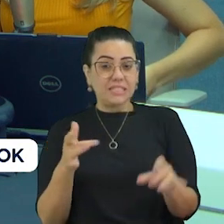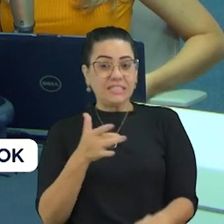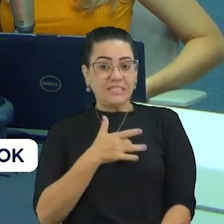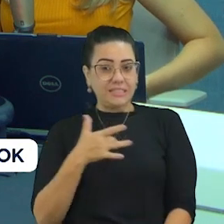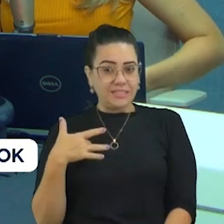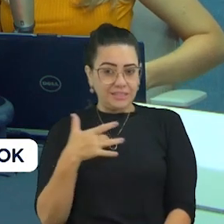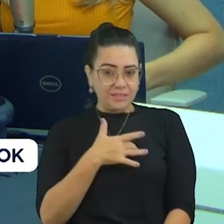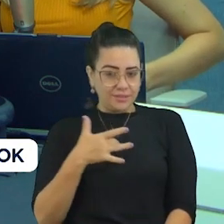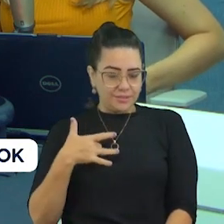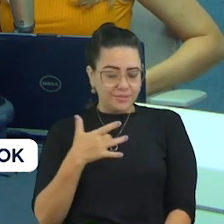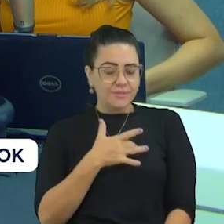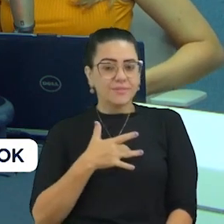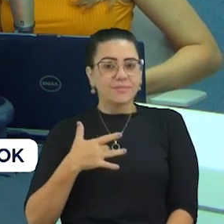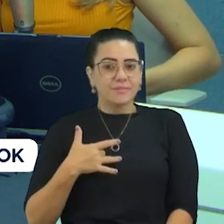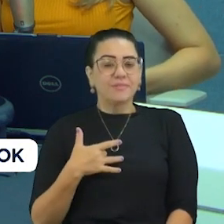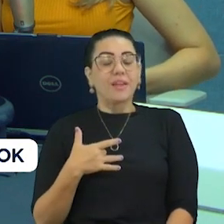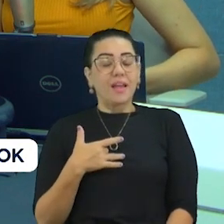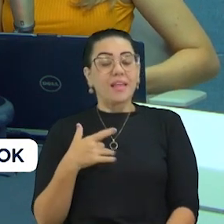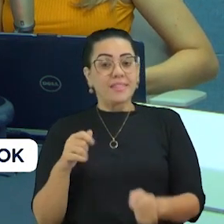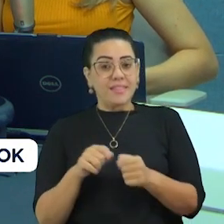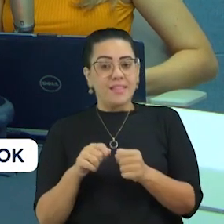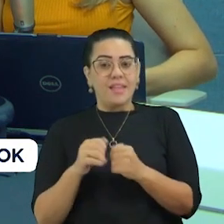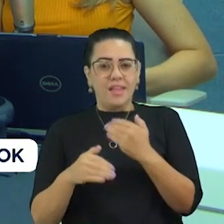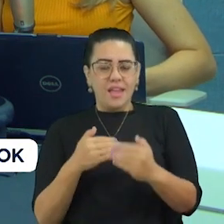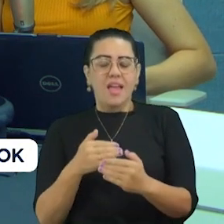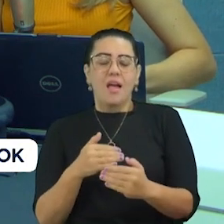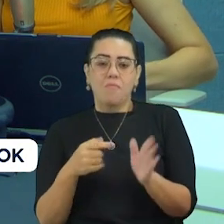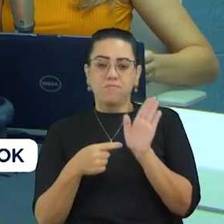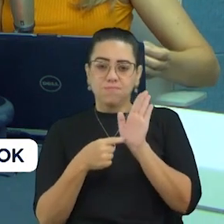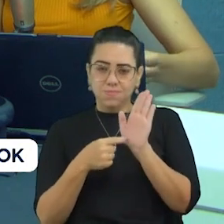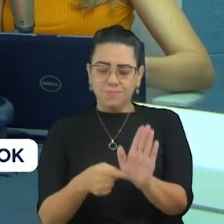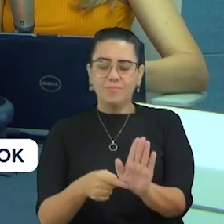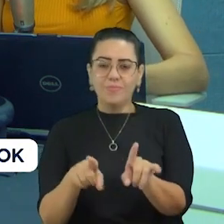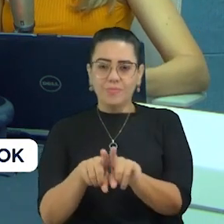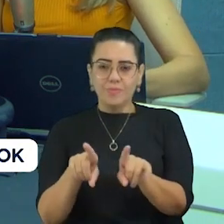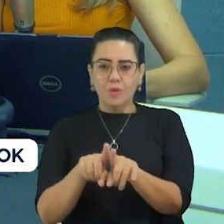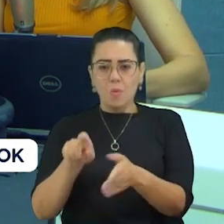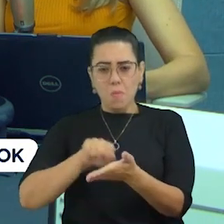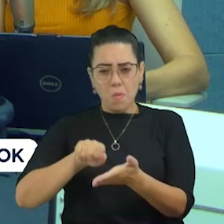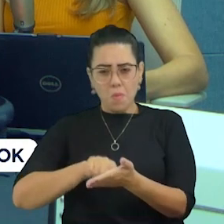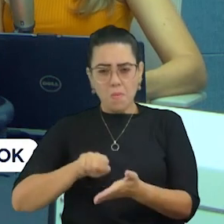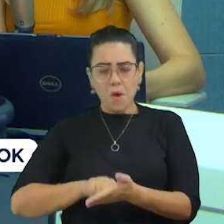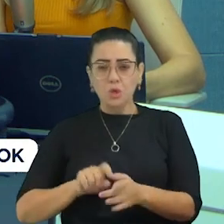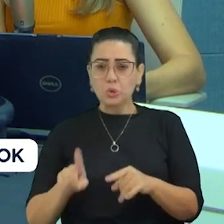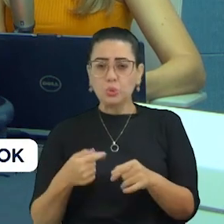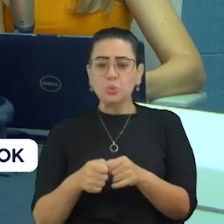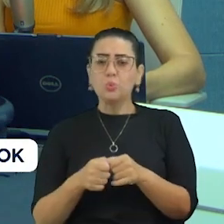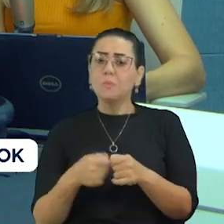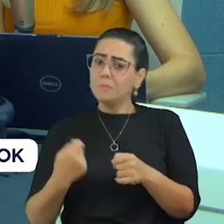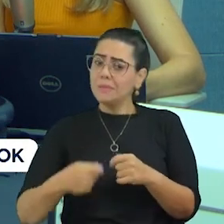menos 50% dos medicamentos são prescritos, dispensados ou usados